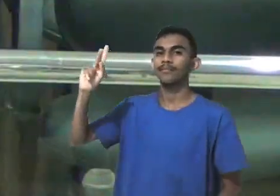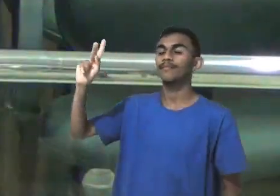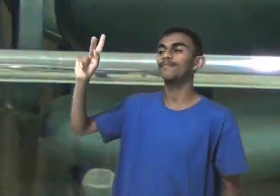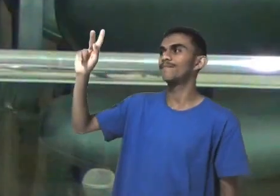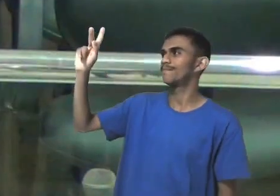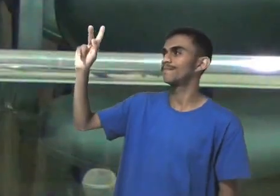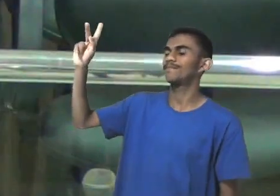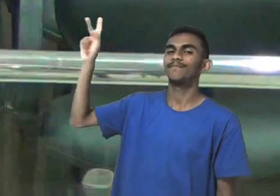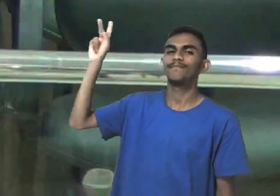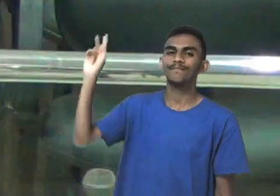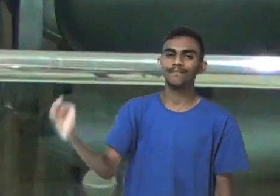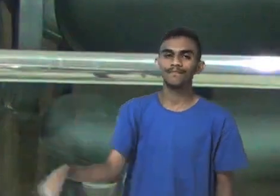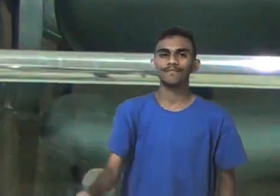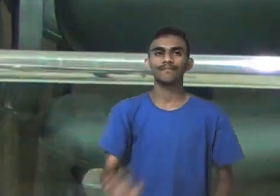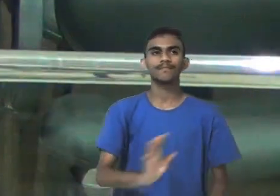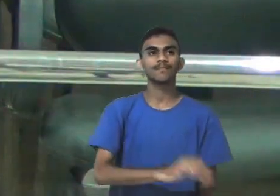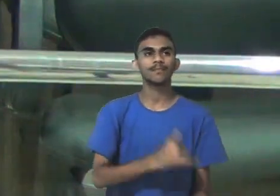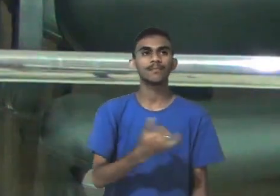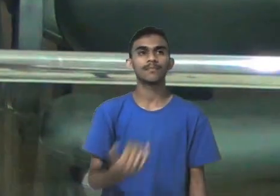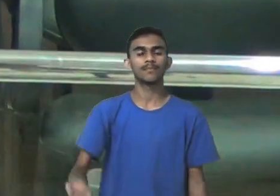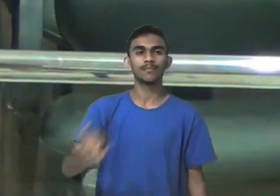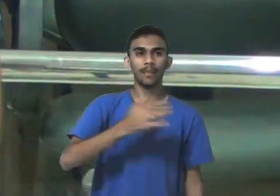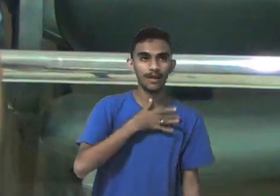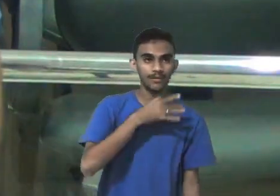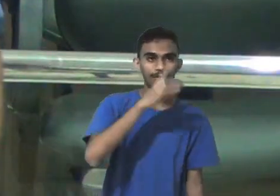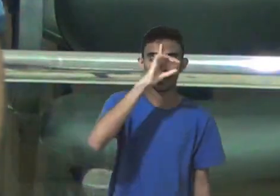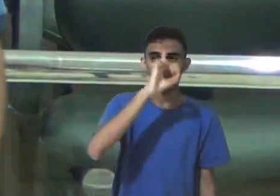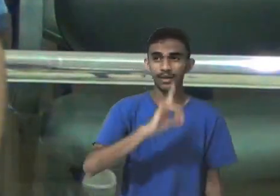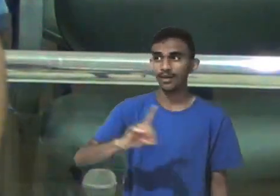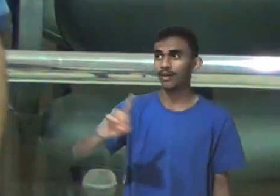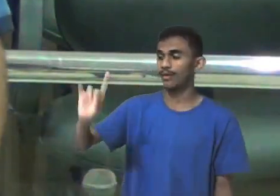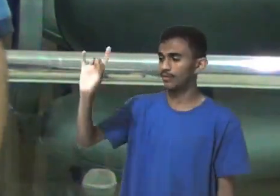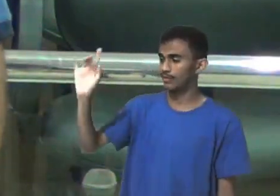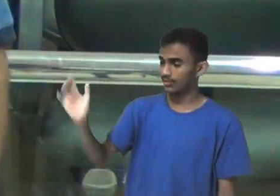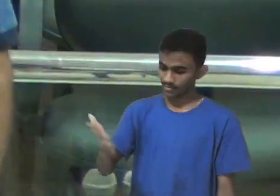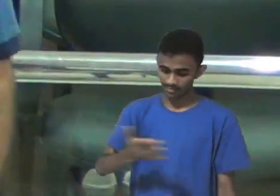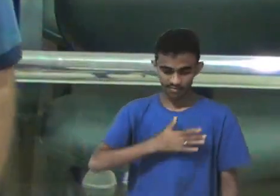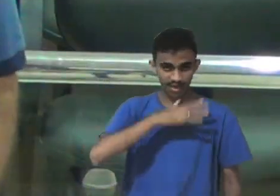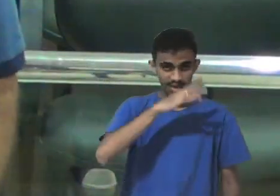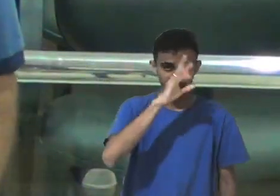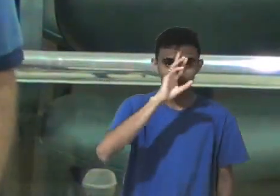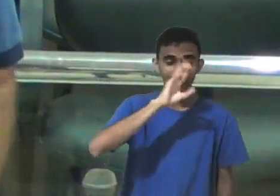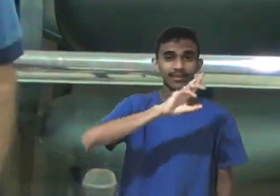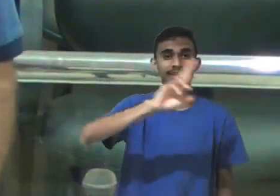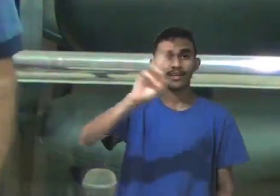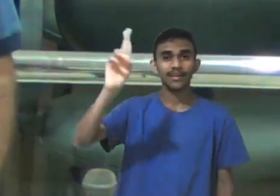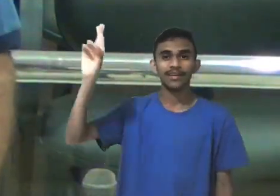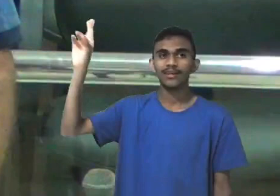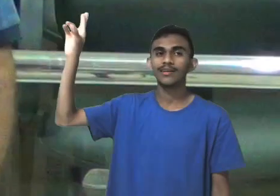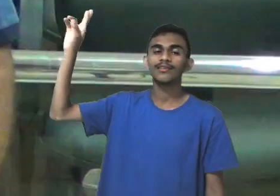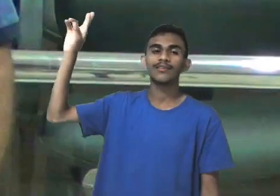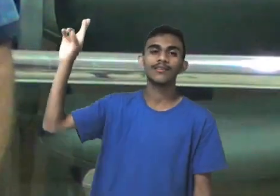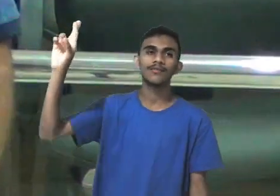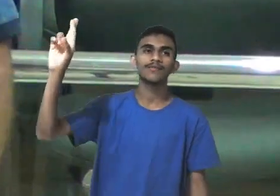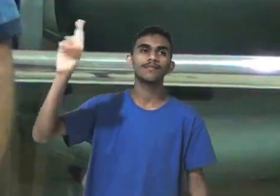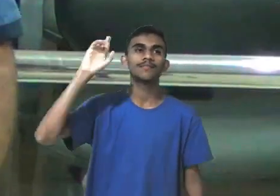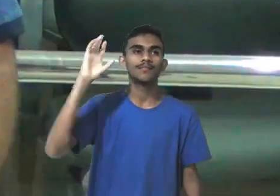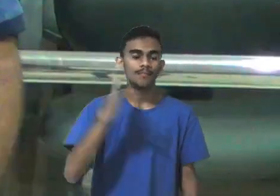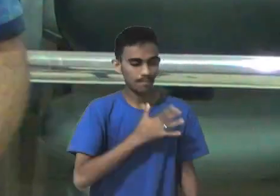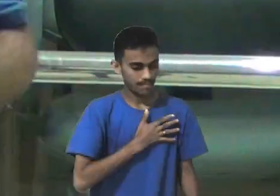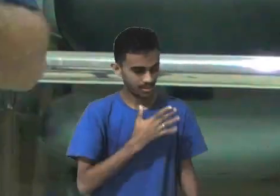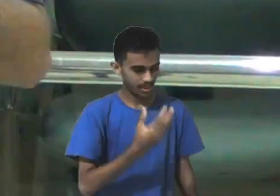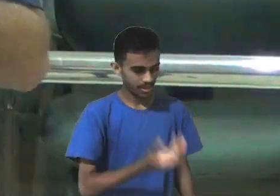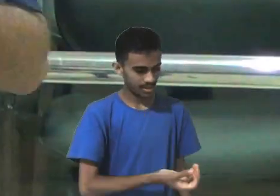para o teu louvor, meu Deus, meu Senhor.